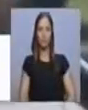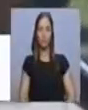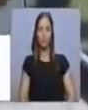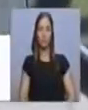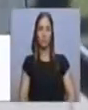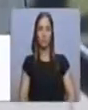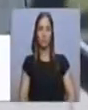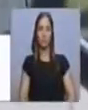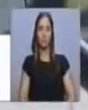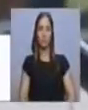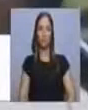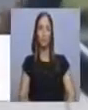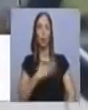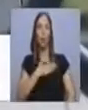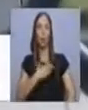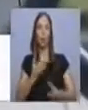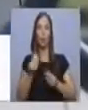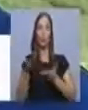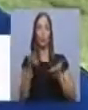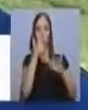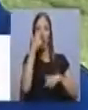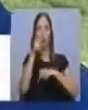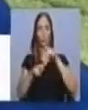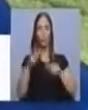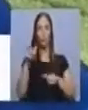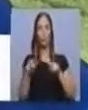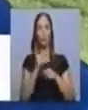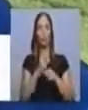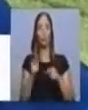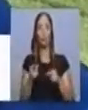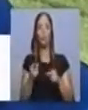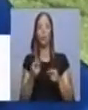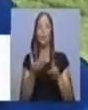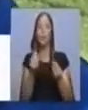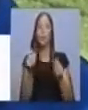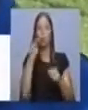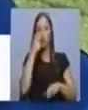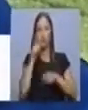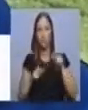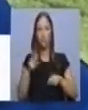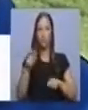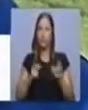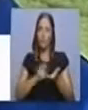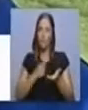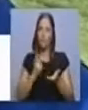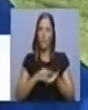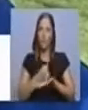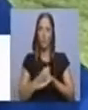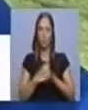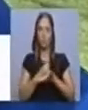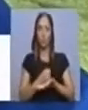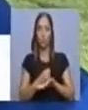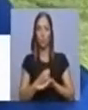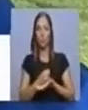Dá muito gosto em ajudar as pessoas, até porque há muitas que têm muita necessidade de ajuda. É